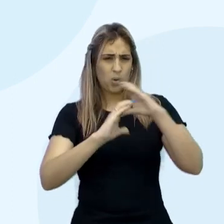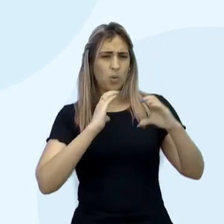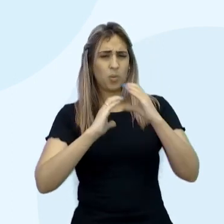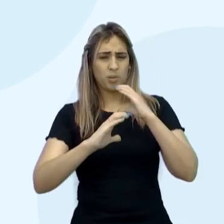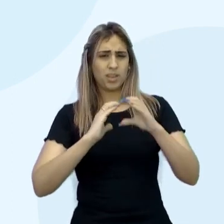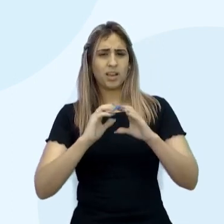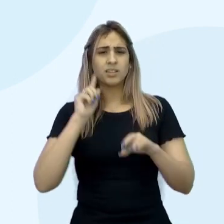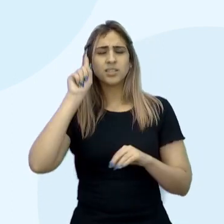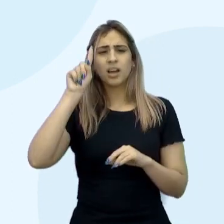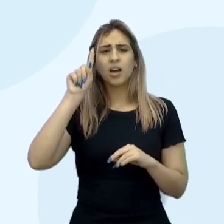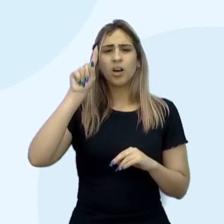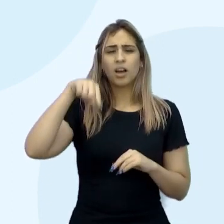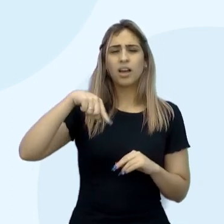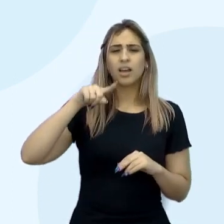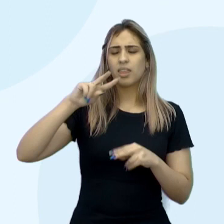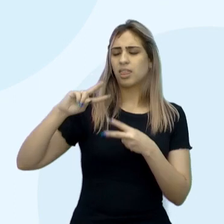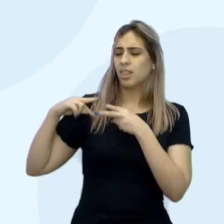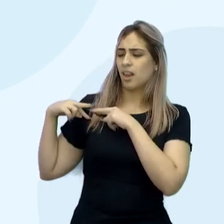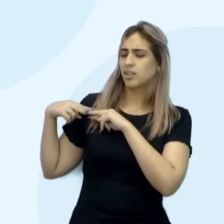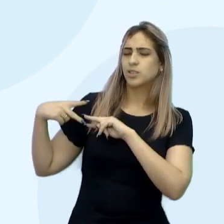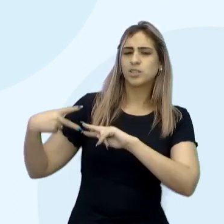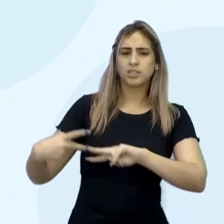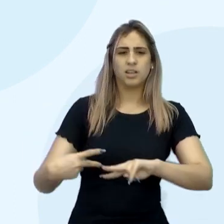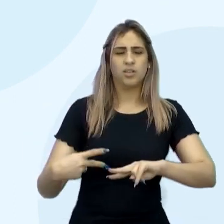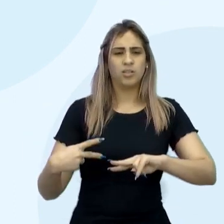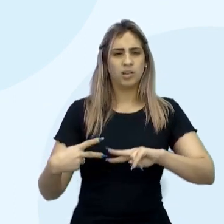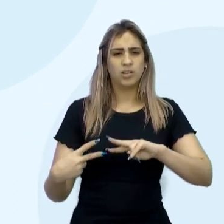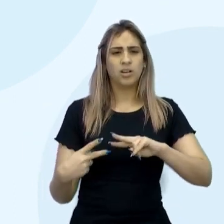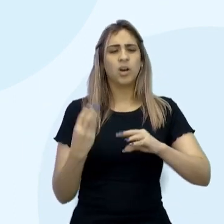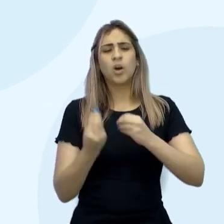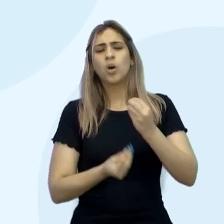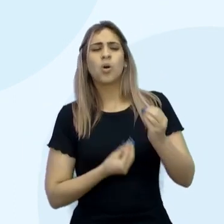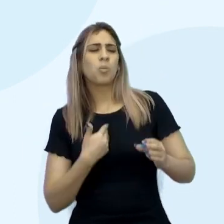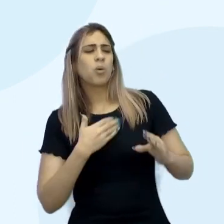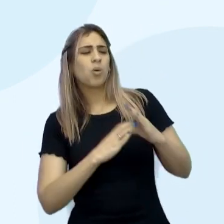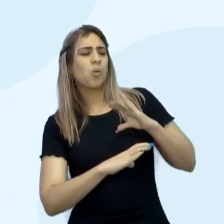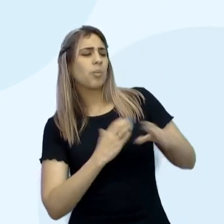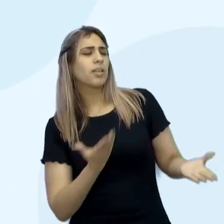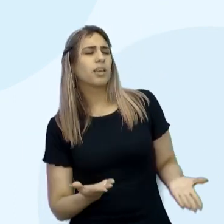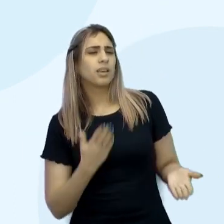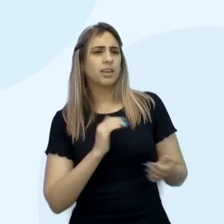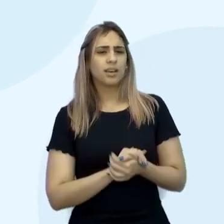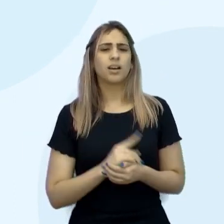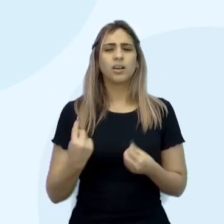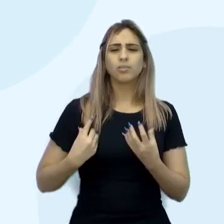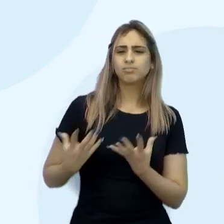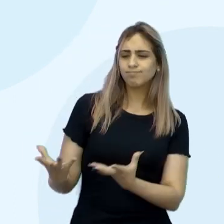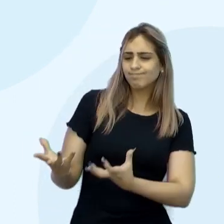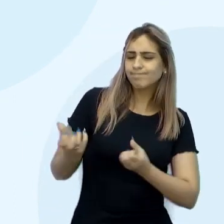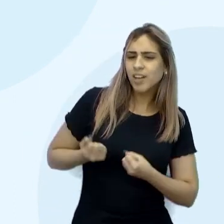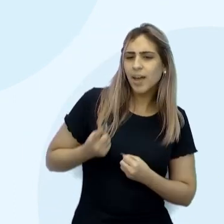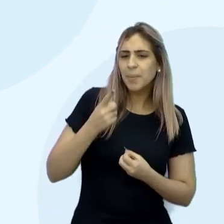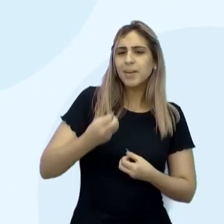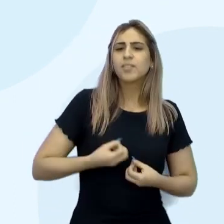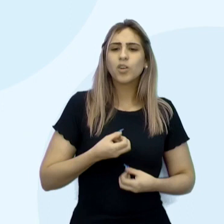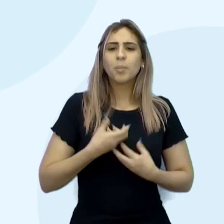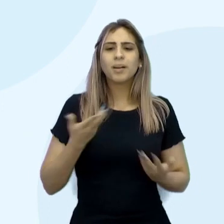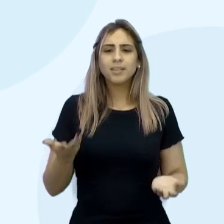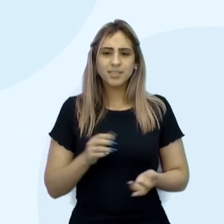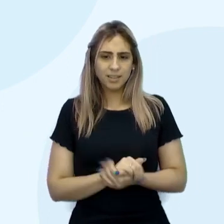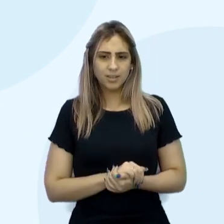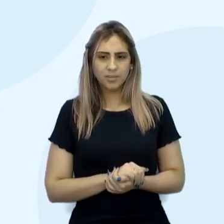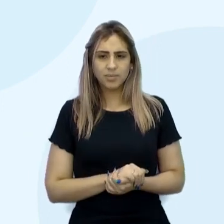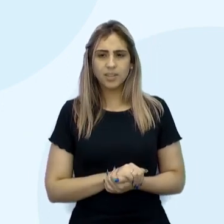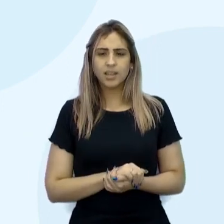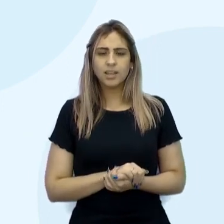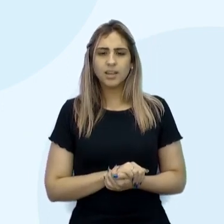né, são aqueles tradicionais, né? Como que a gente se comunica, né? Como que a gente recebe essa informação? Então hoje em dia, né,